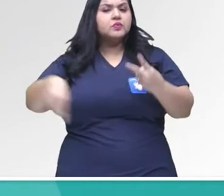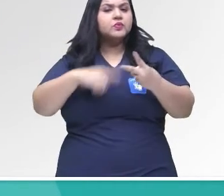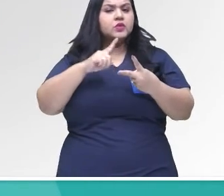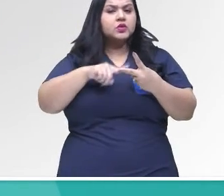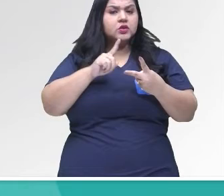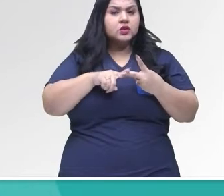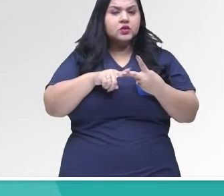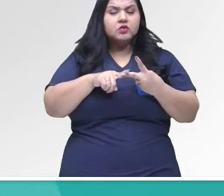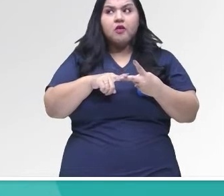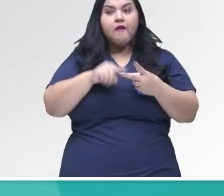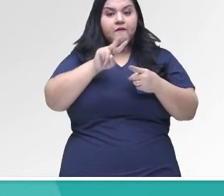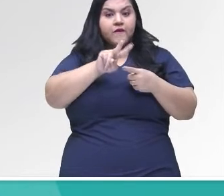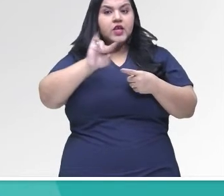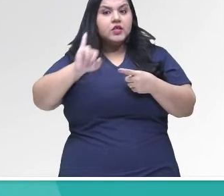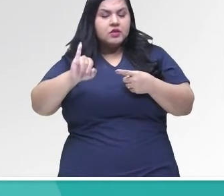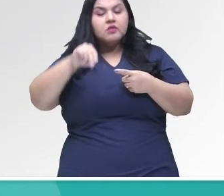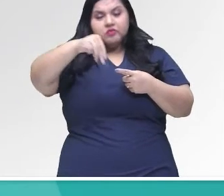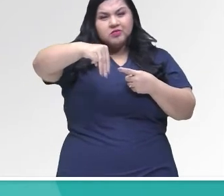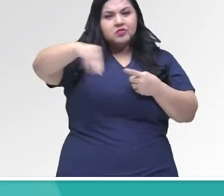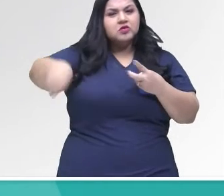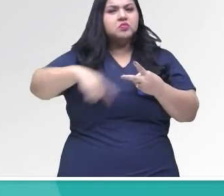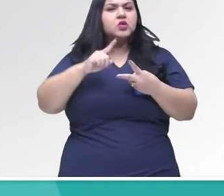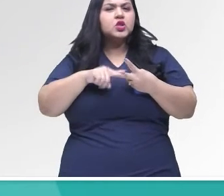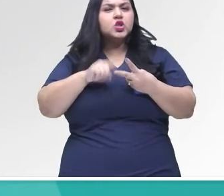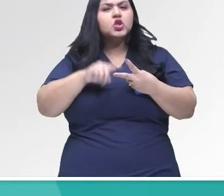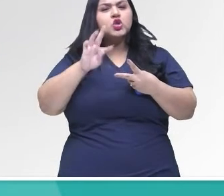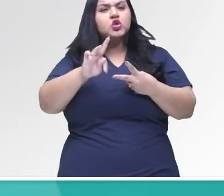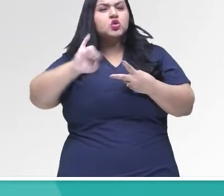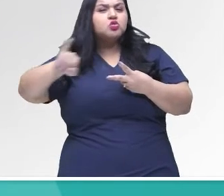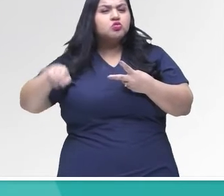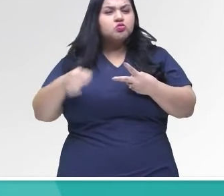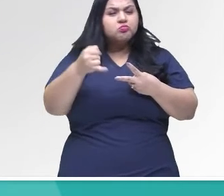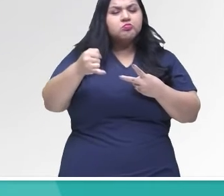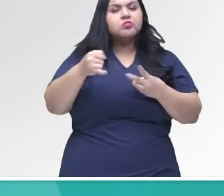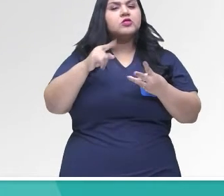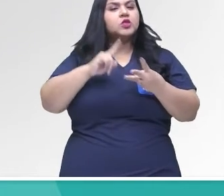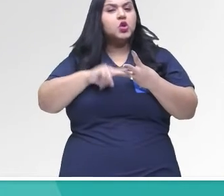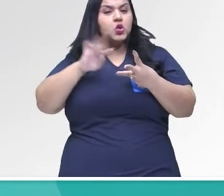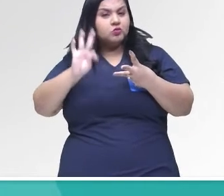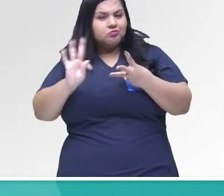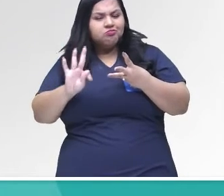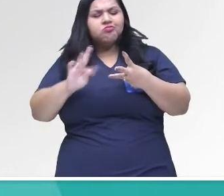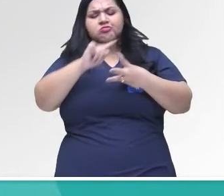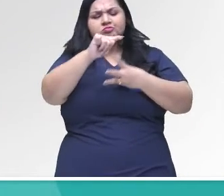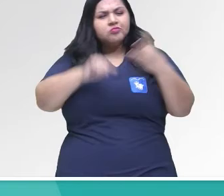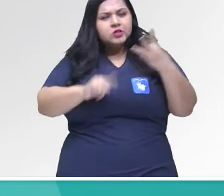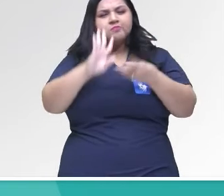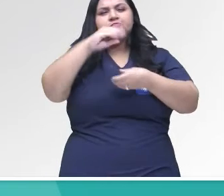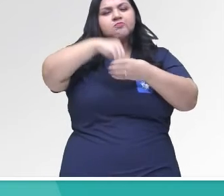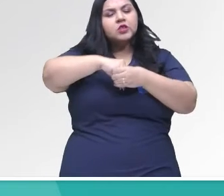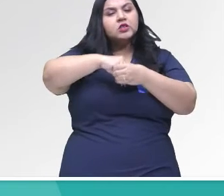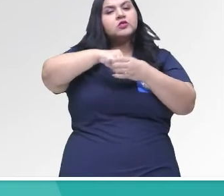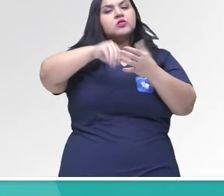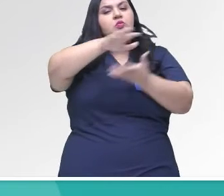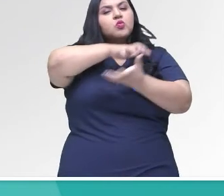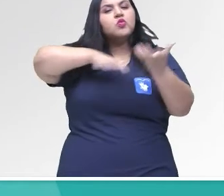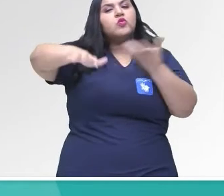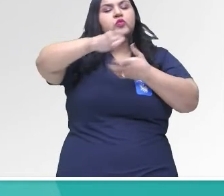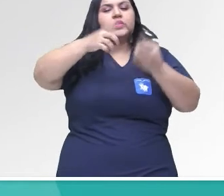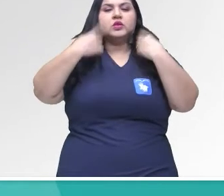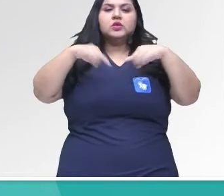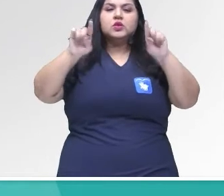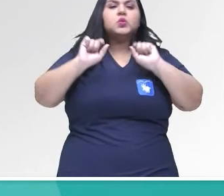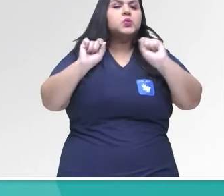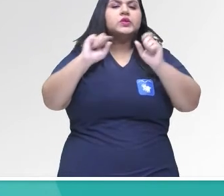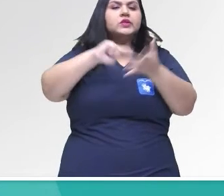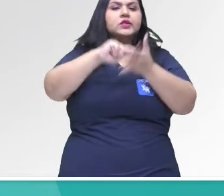esse nome, Vinícius de Moraes e Toquinho e Tojombi, que fizeram parte desse movimento musical. O que era a